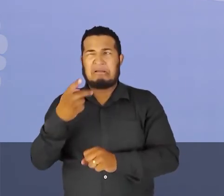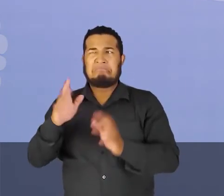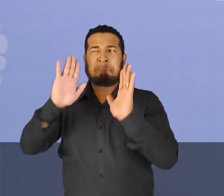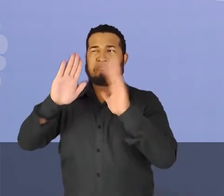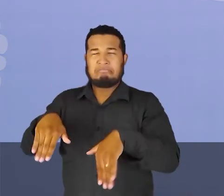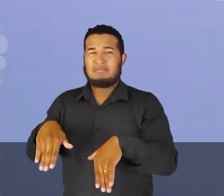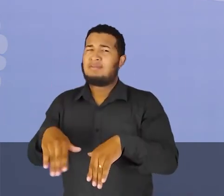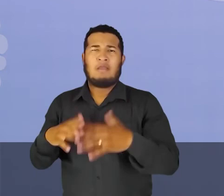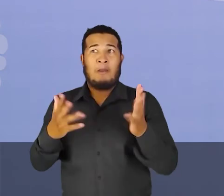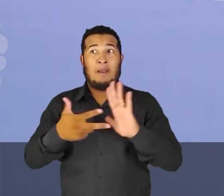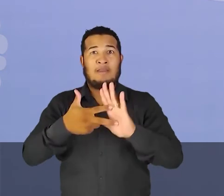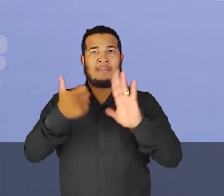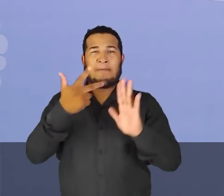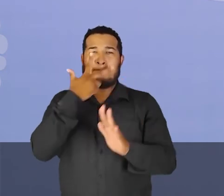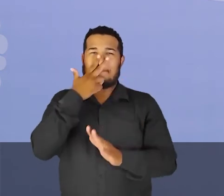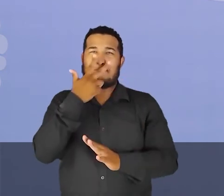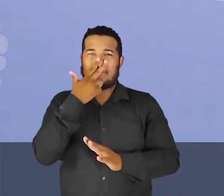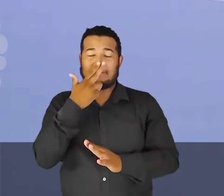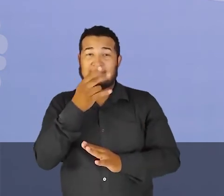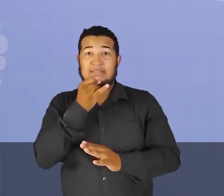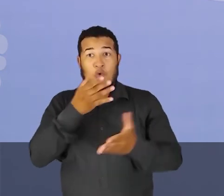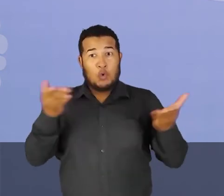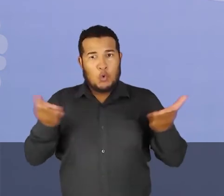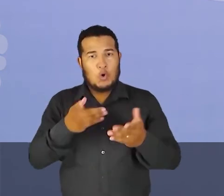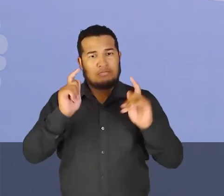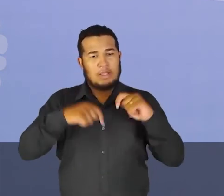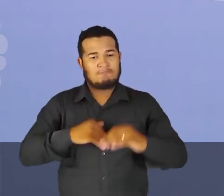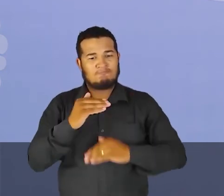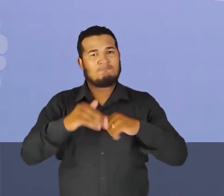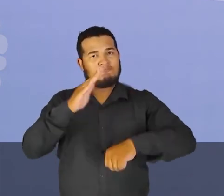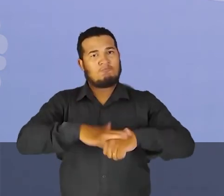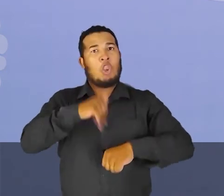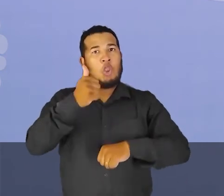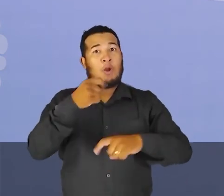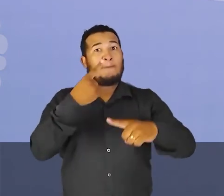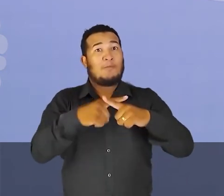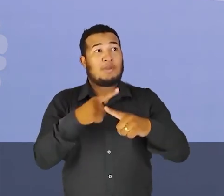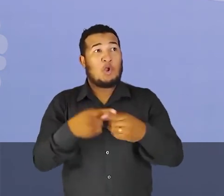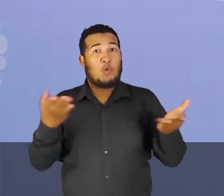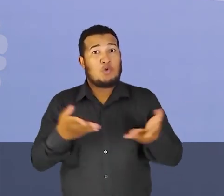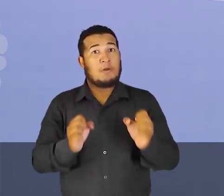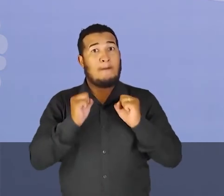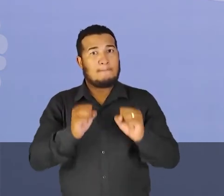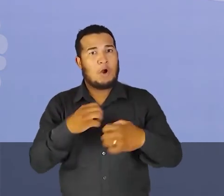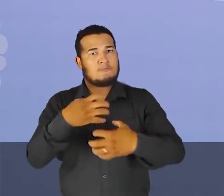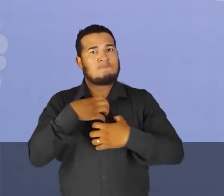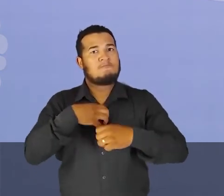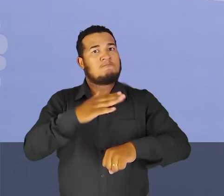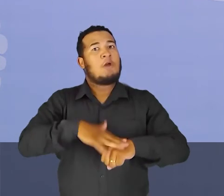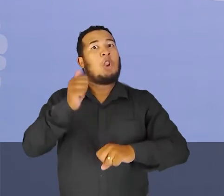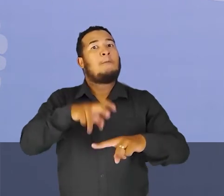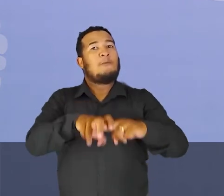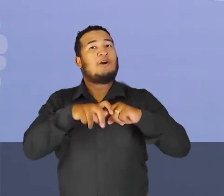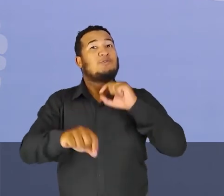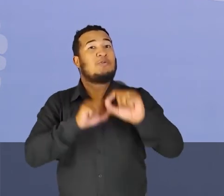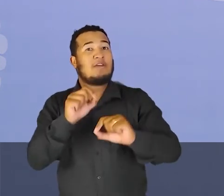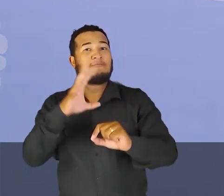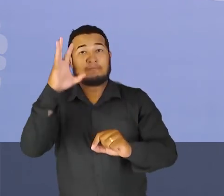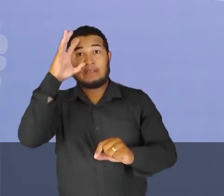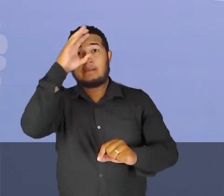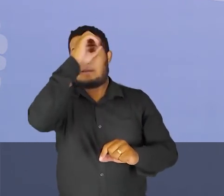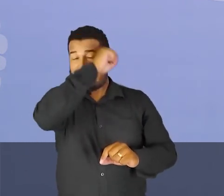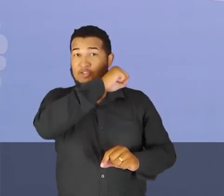né? A ideia de que nós somos hoje pessoas melhores, nós podemos ser hoje pessoas melhores a partir